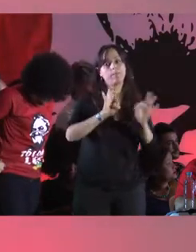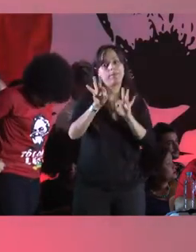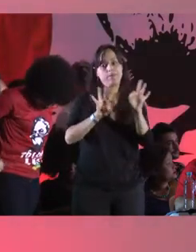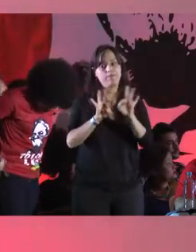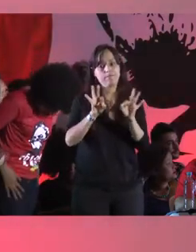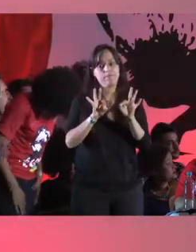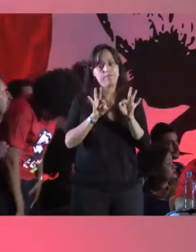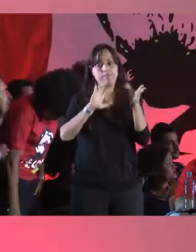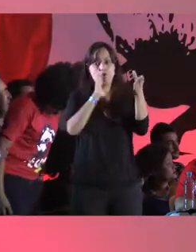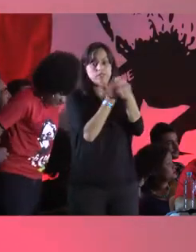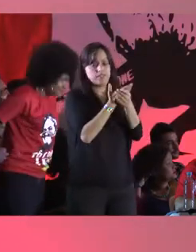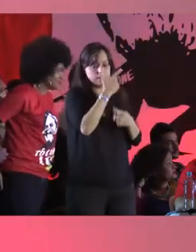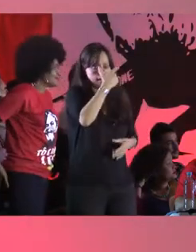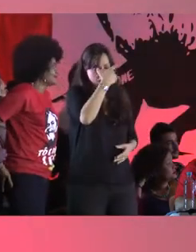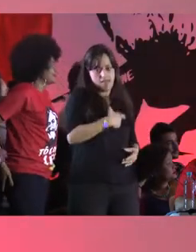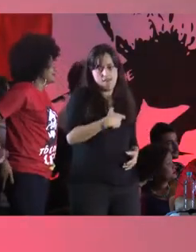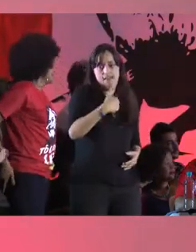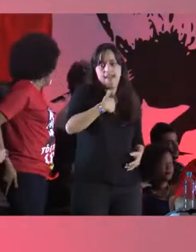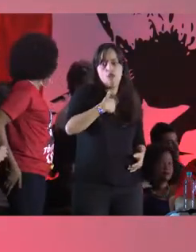processar o inocente.